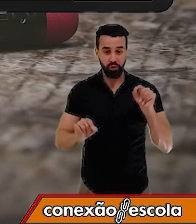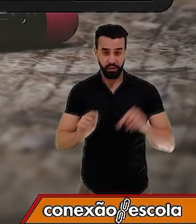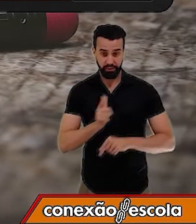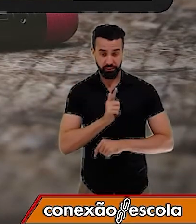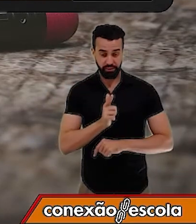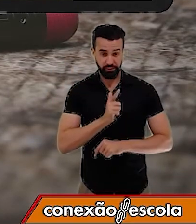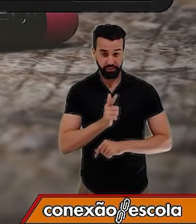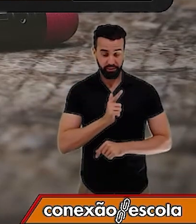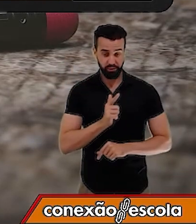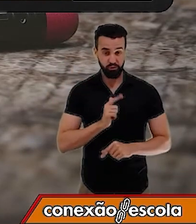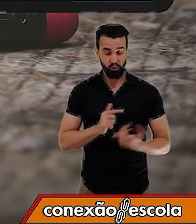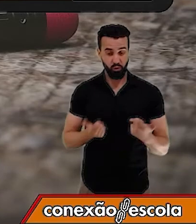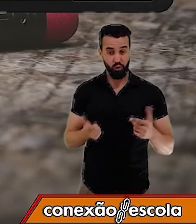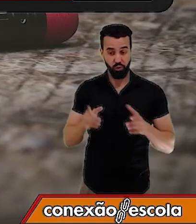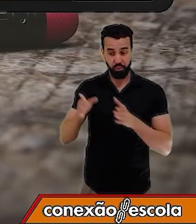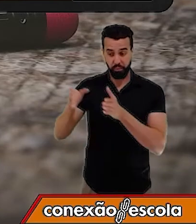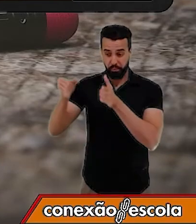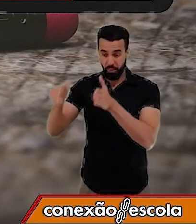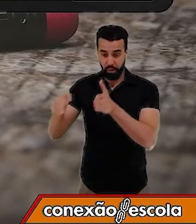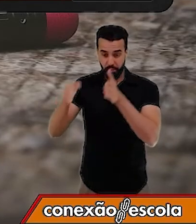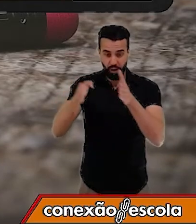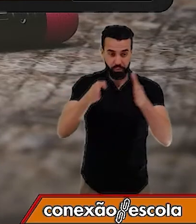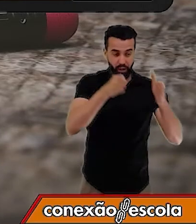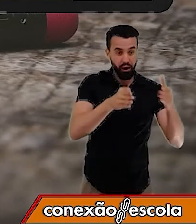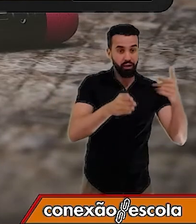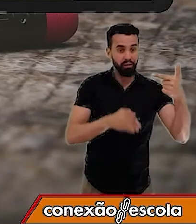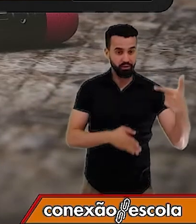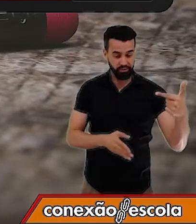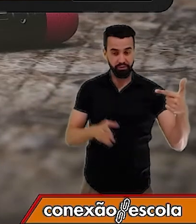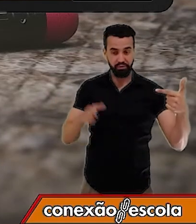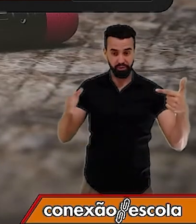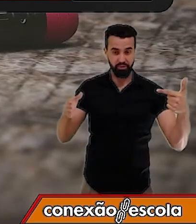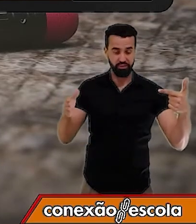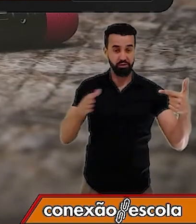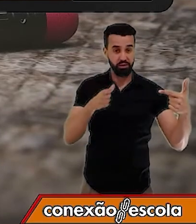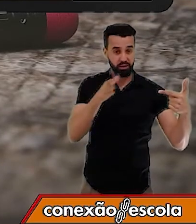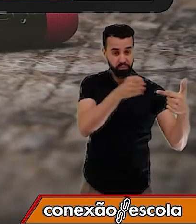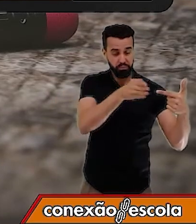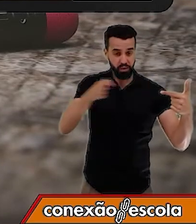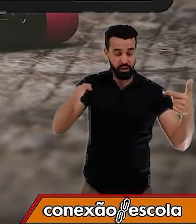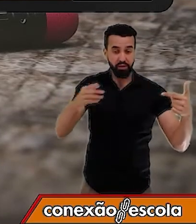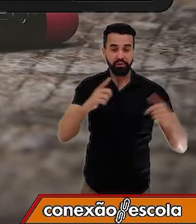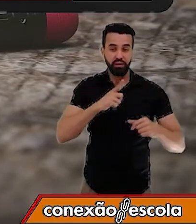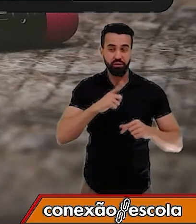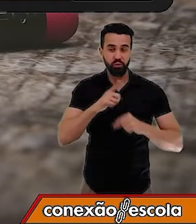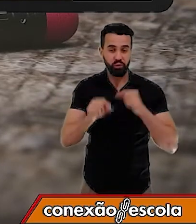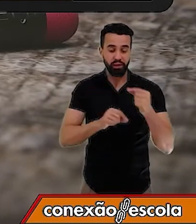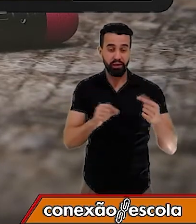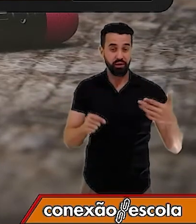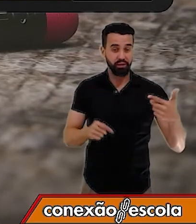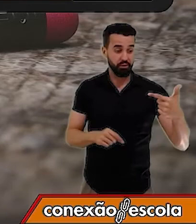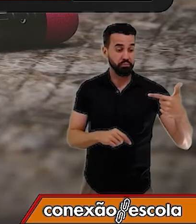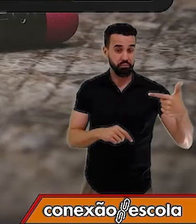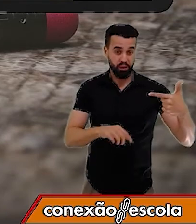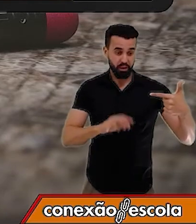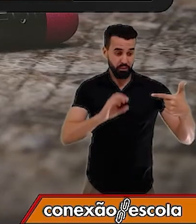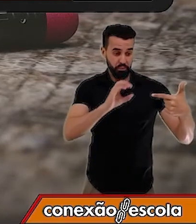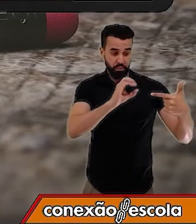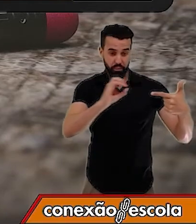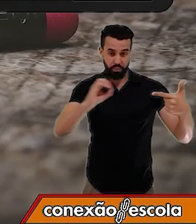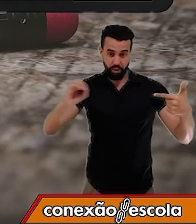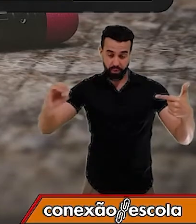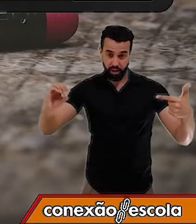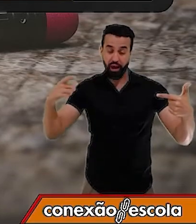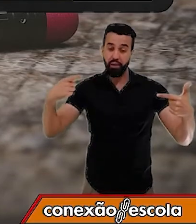está na 4ª ordem. Então, vou colocar o 2 lá na 4ª ordem. Sei que ele vai ter 4 algarismos. Vou